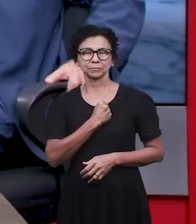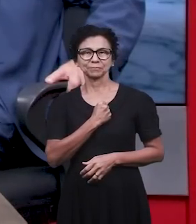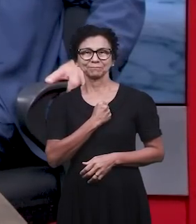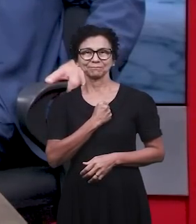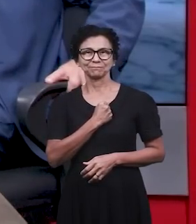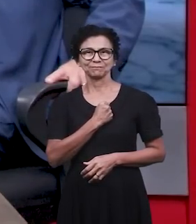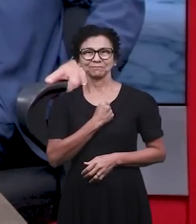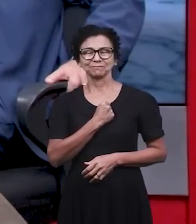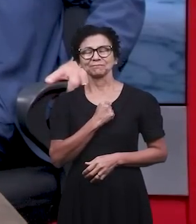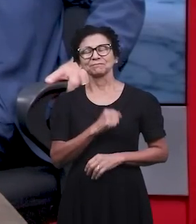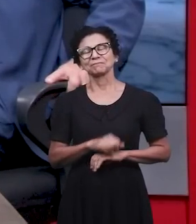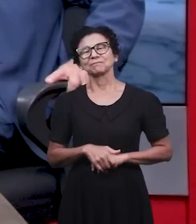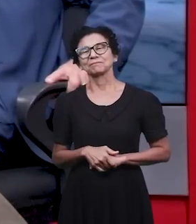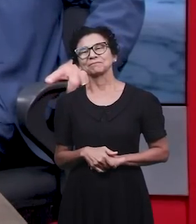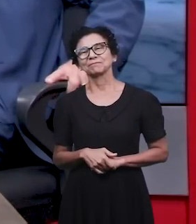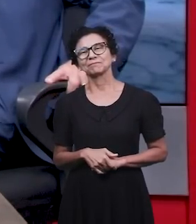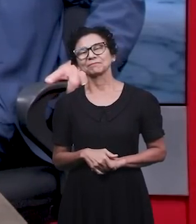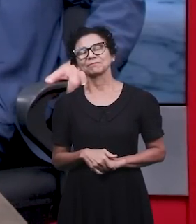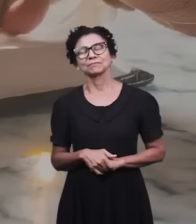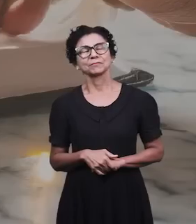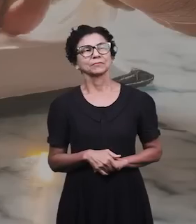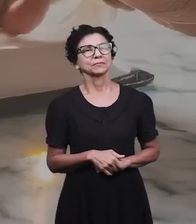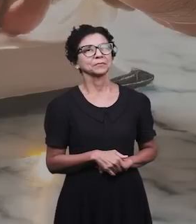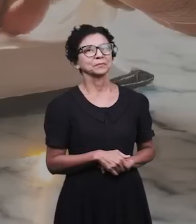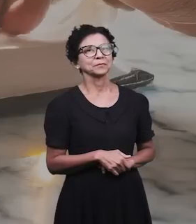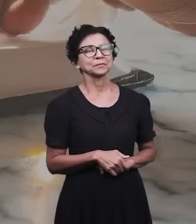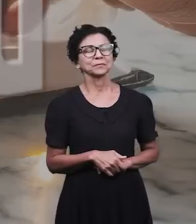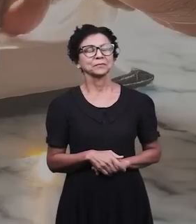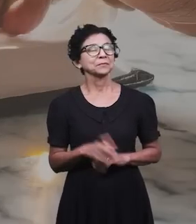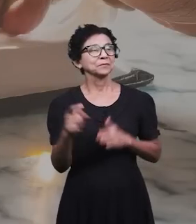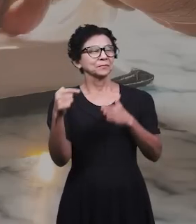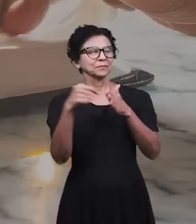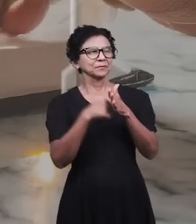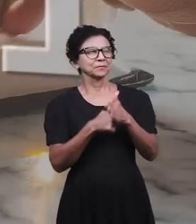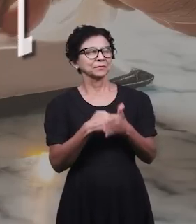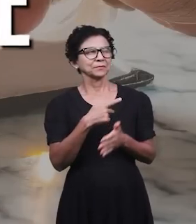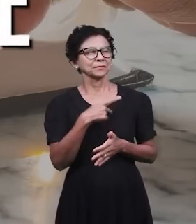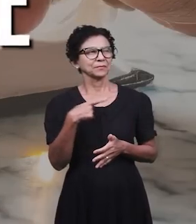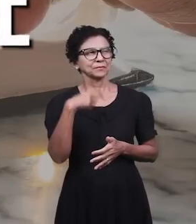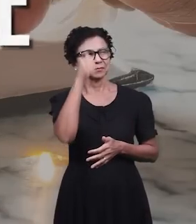Pastor Alexandre, há uma pergunta aqui para o senhor.